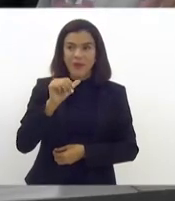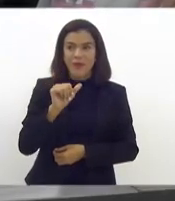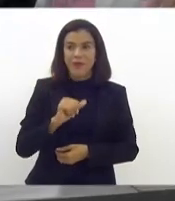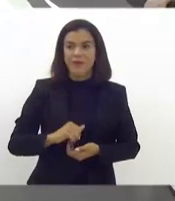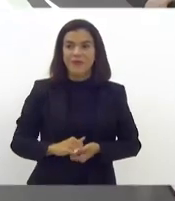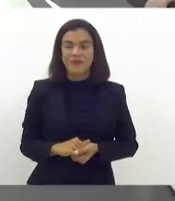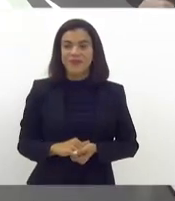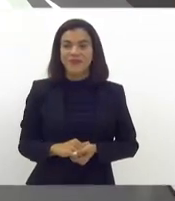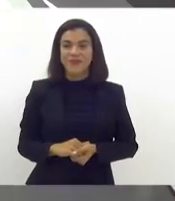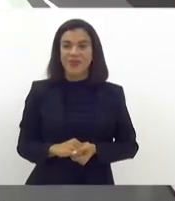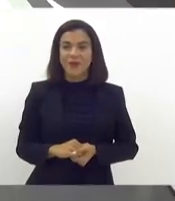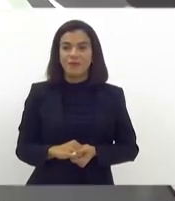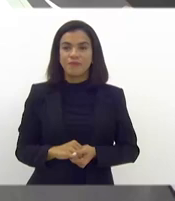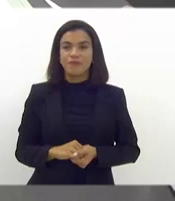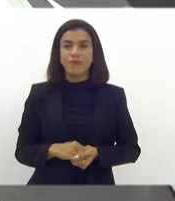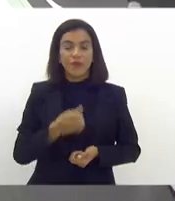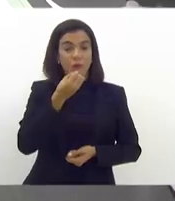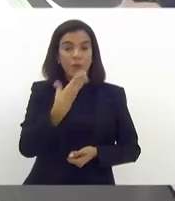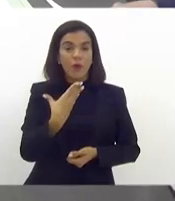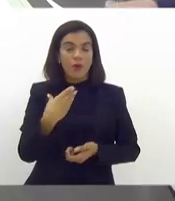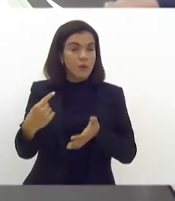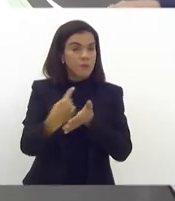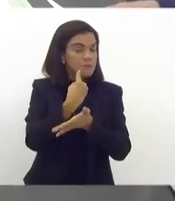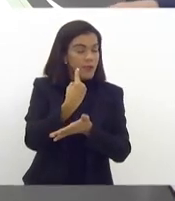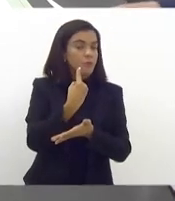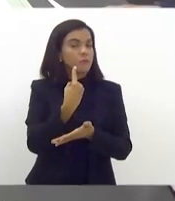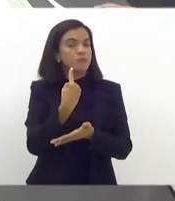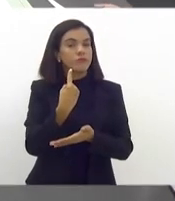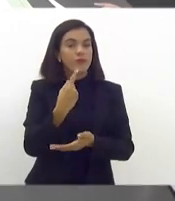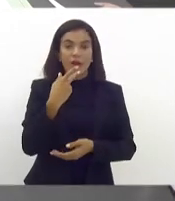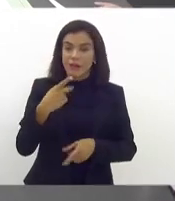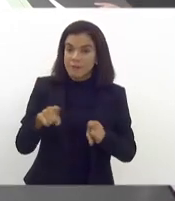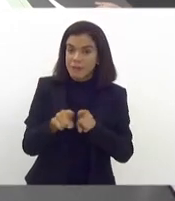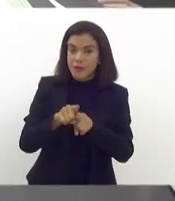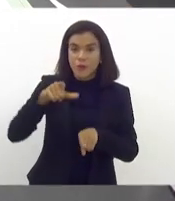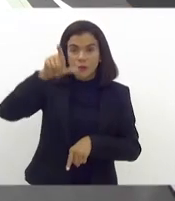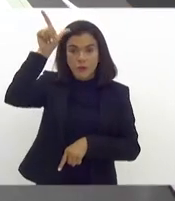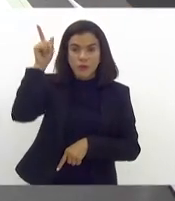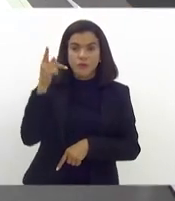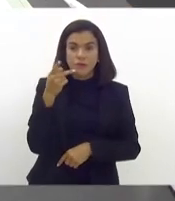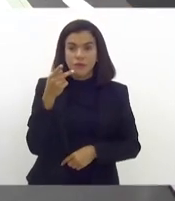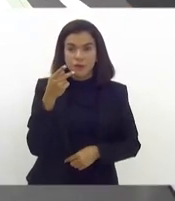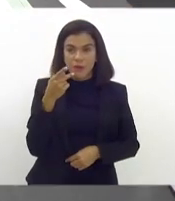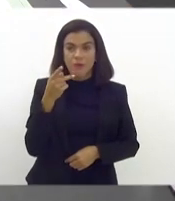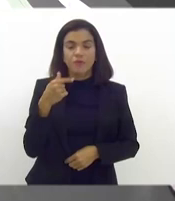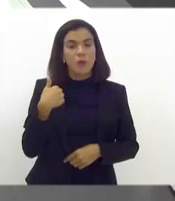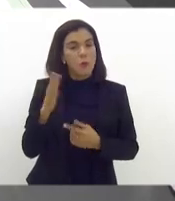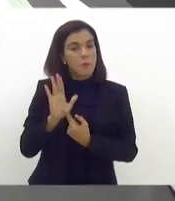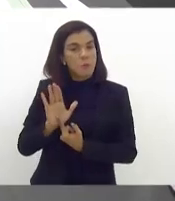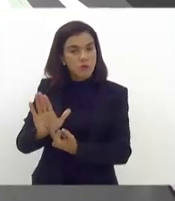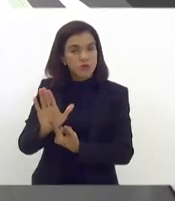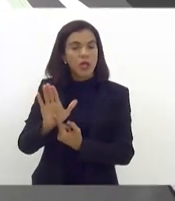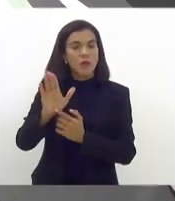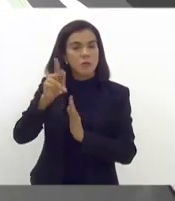Antes de mais nada, foi bom o deputado fazer referência ao deputado Luiz Paulo, foi uma pessoa também com quem mostrei o